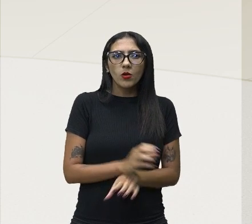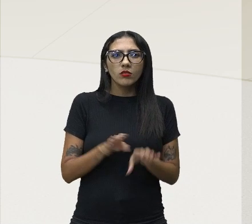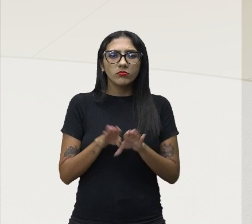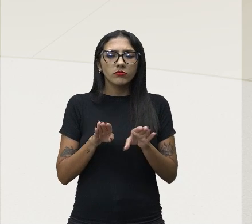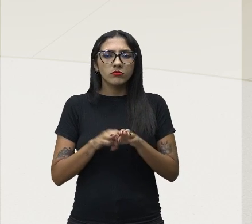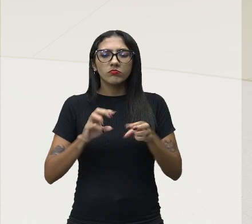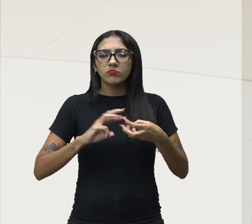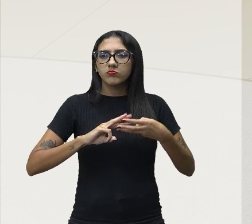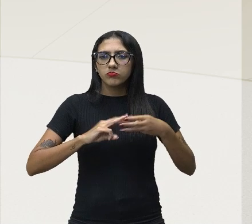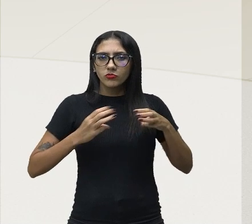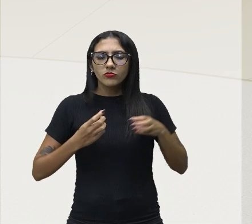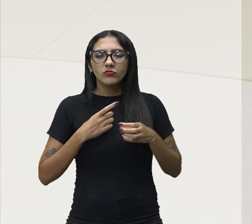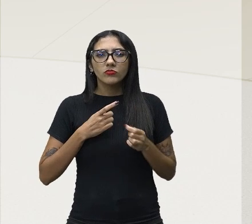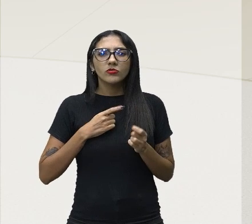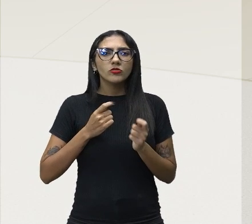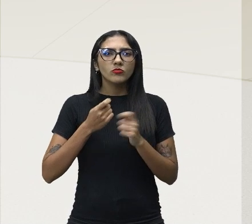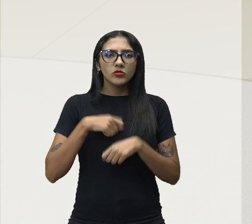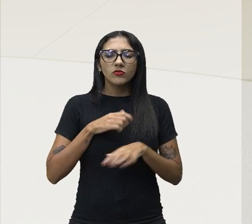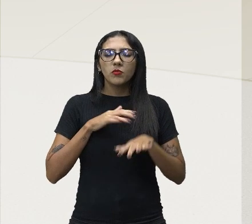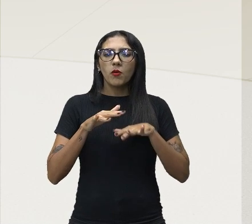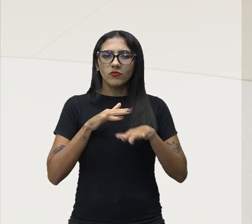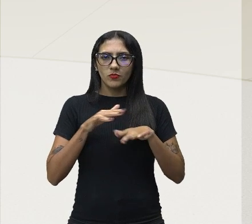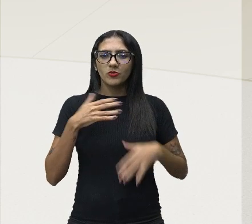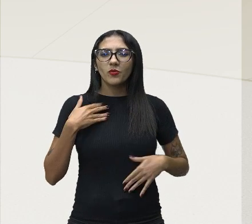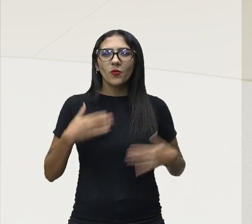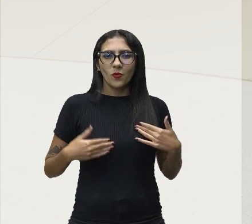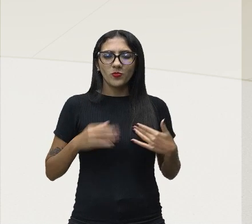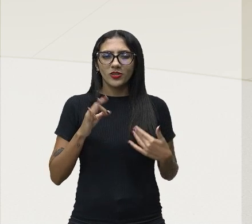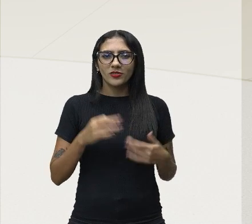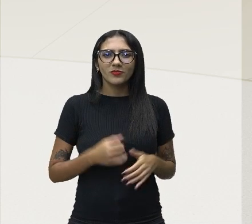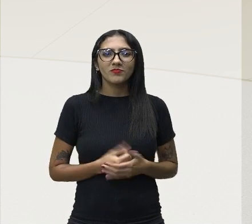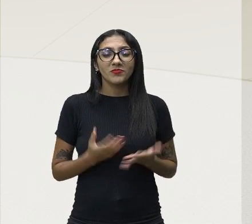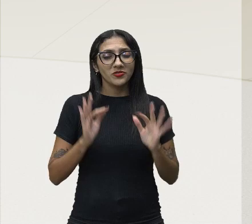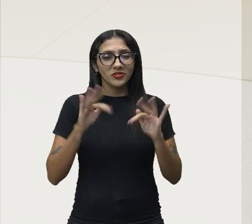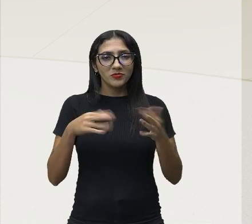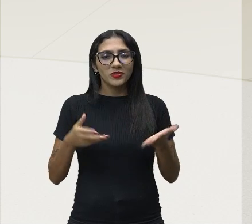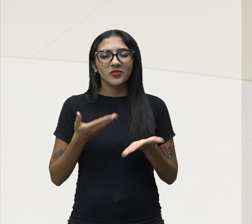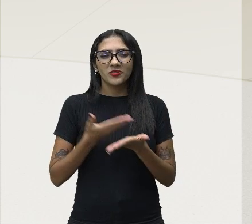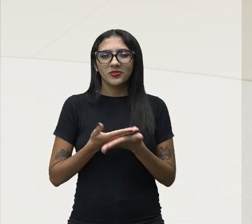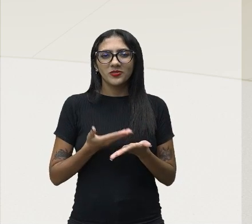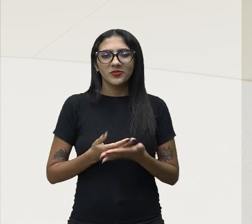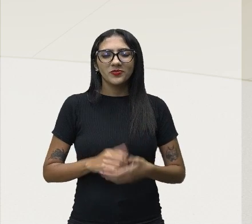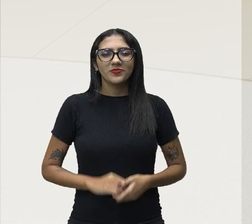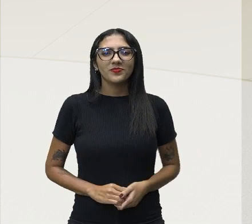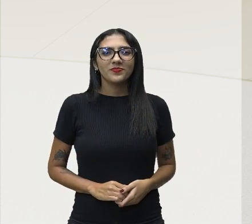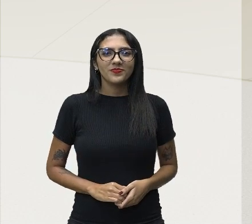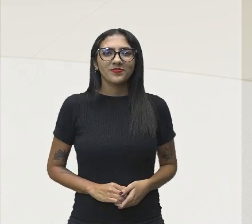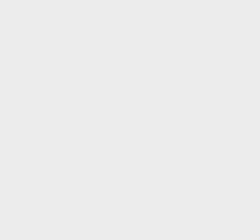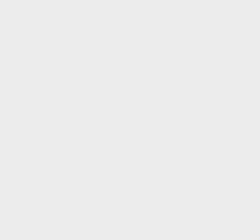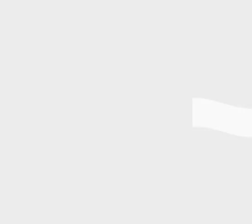que consiga realizar movimentos. Tá bom? Então, essa foi a nossa aula de hoje.